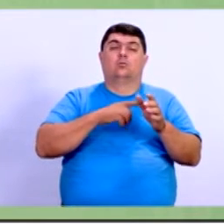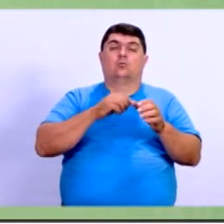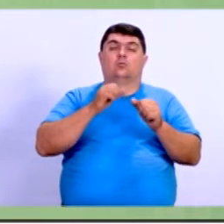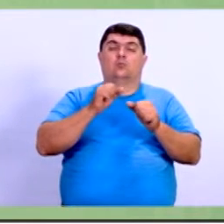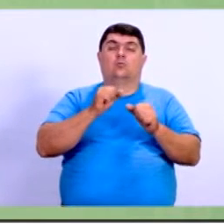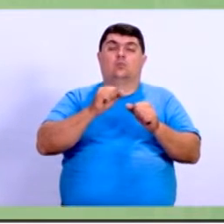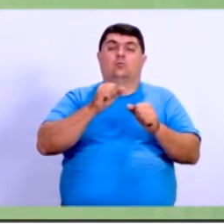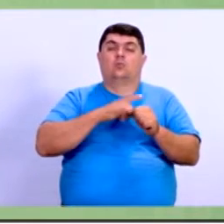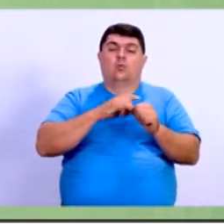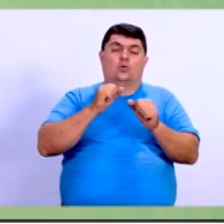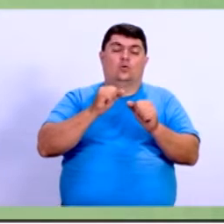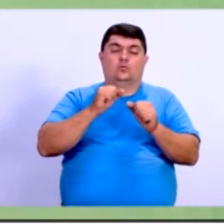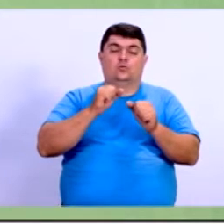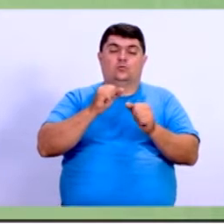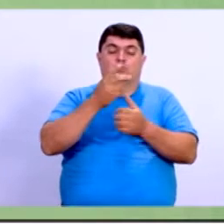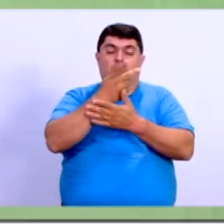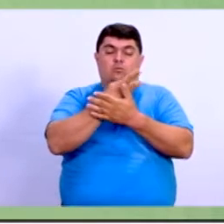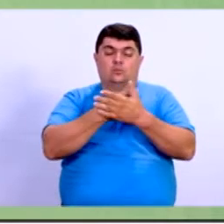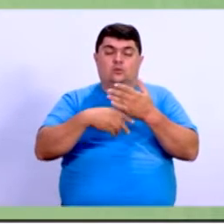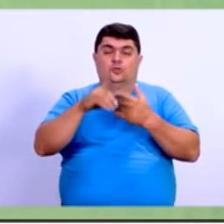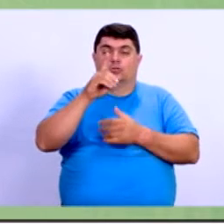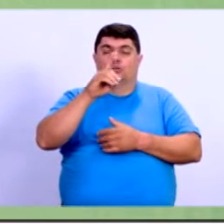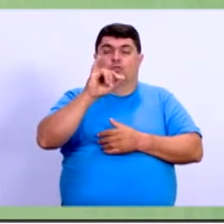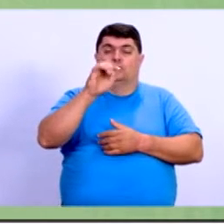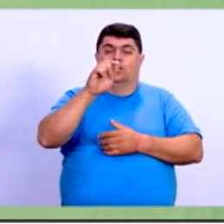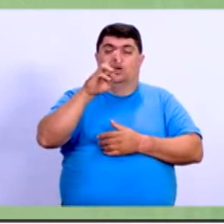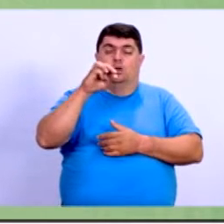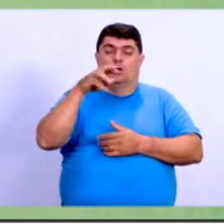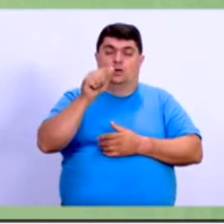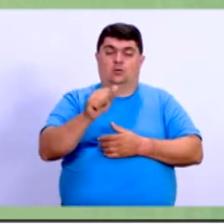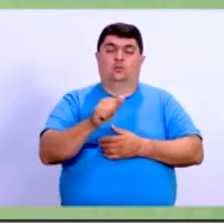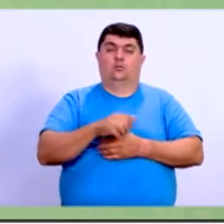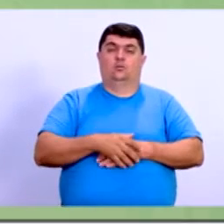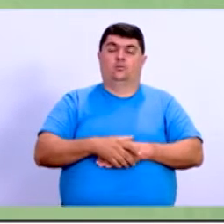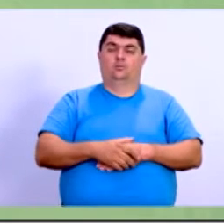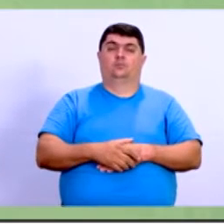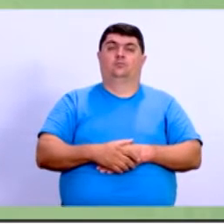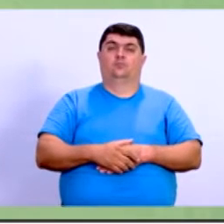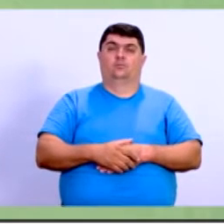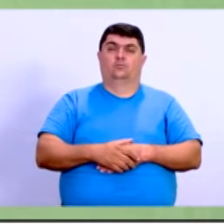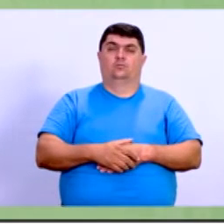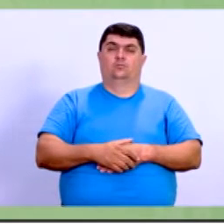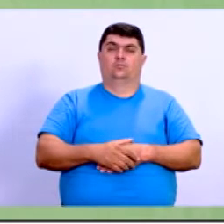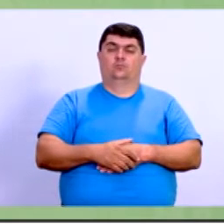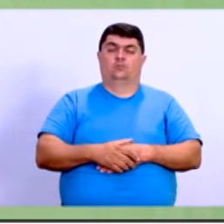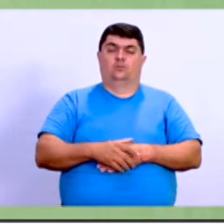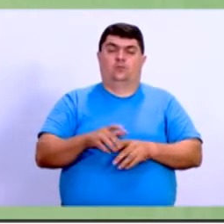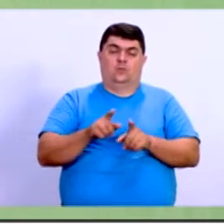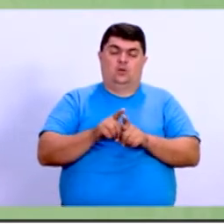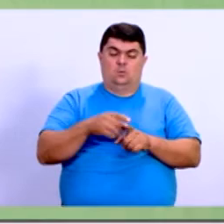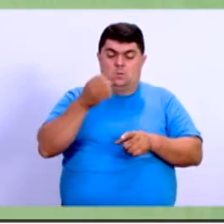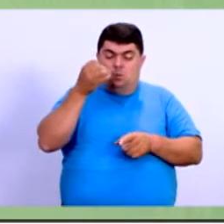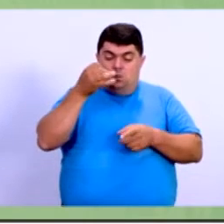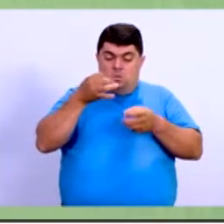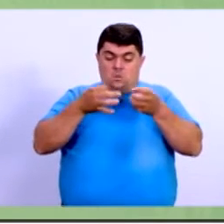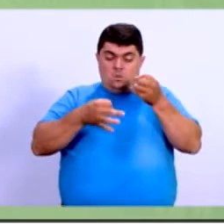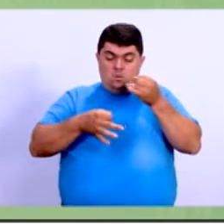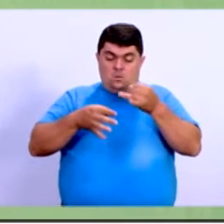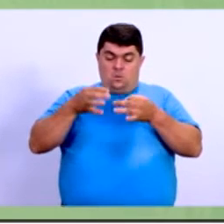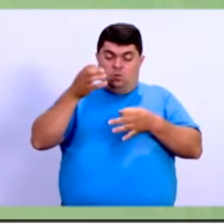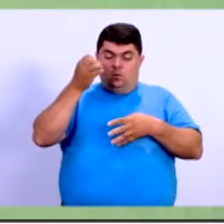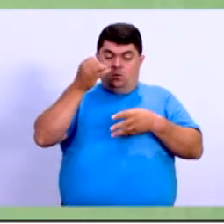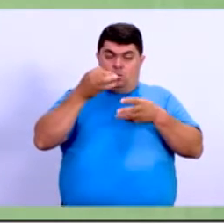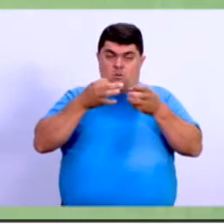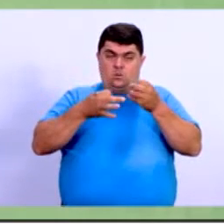eu tenho um elemento gráfico, que é o diagrama. Eu tenho uma descrição do que acontece entre o ponto de